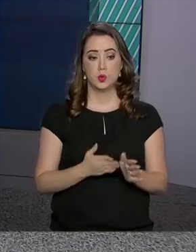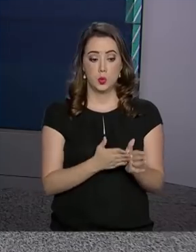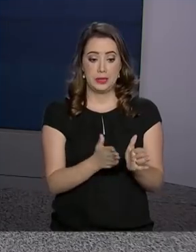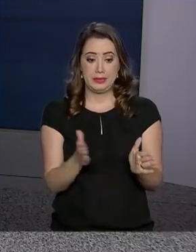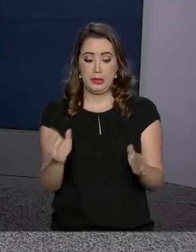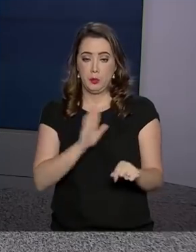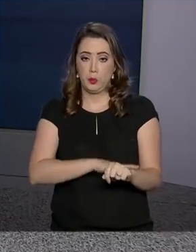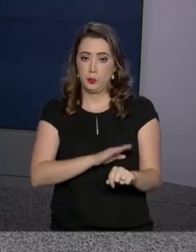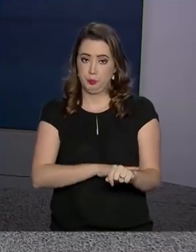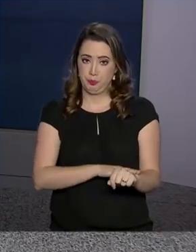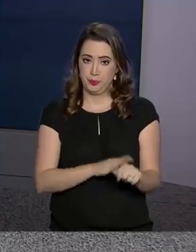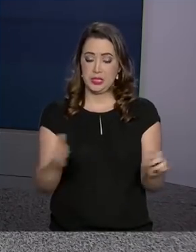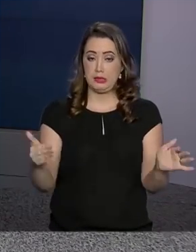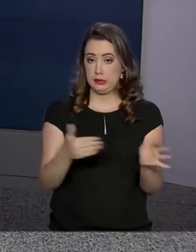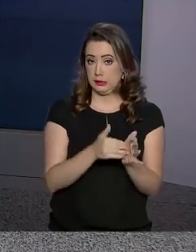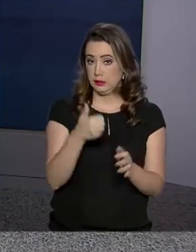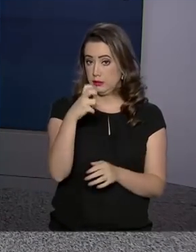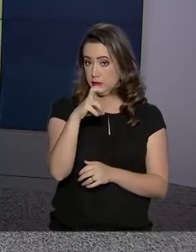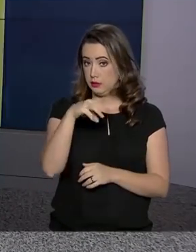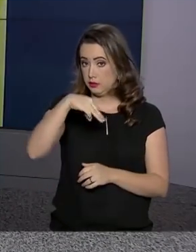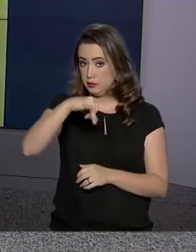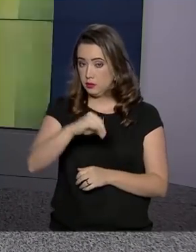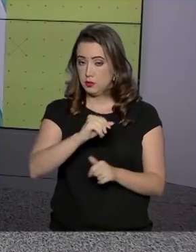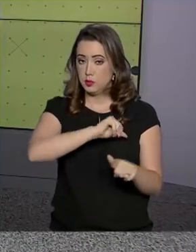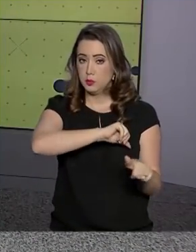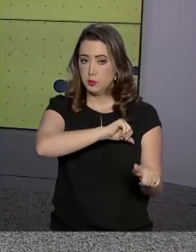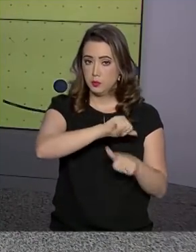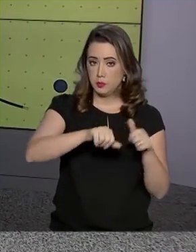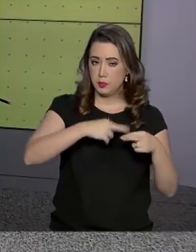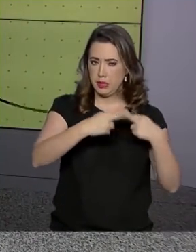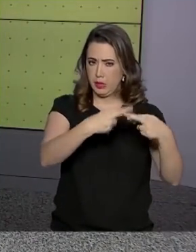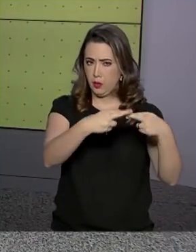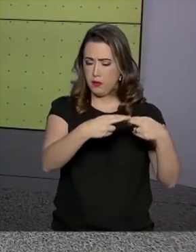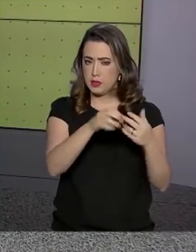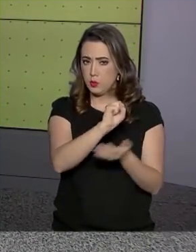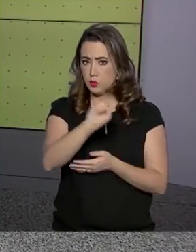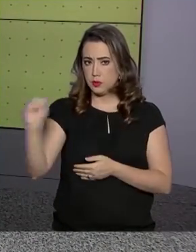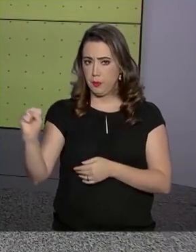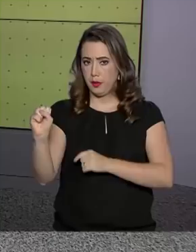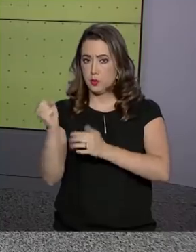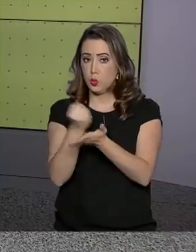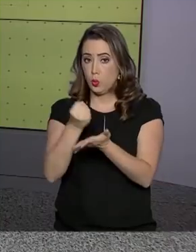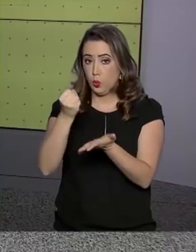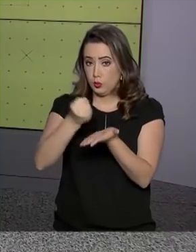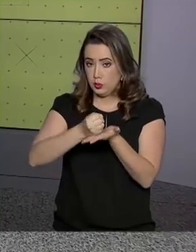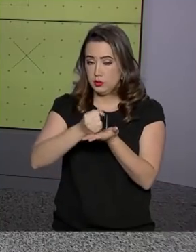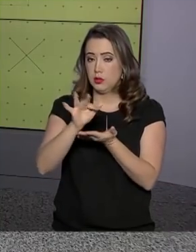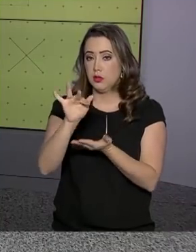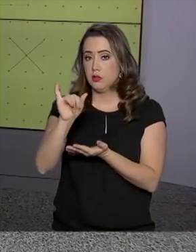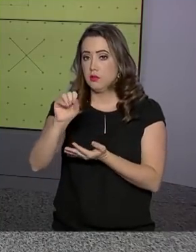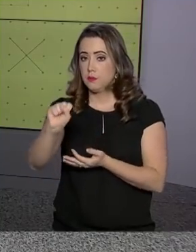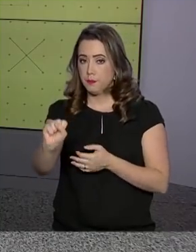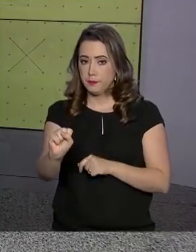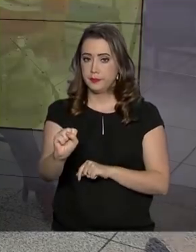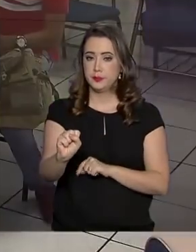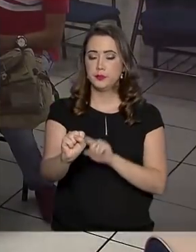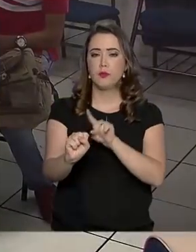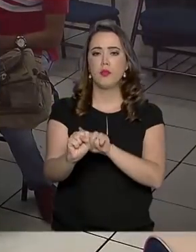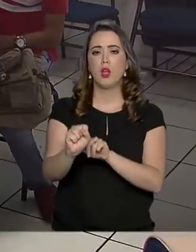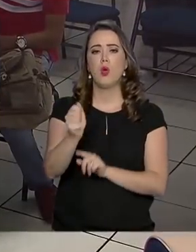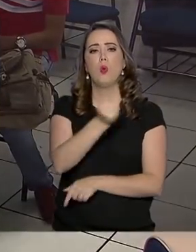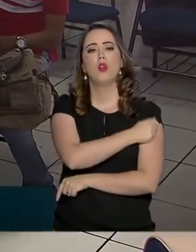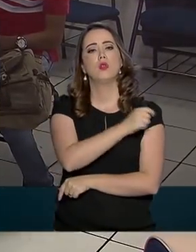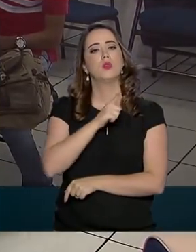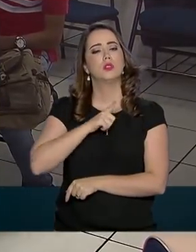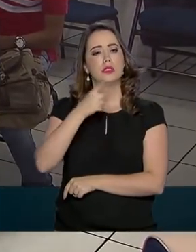prorrogado para o dia 15 de maio o prazo para a renovação semestral dos contratos de financiamento concedidos pelo FIES. O